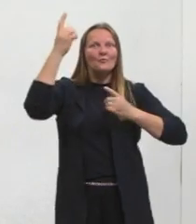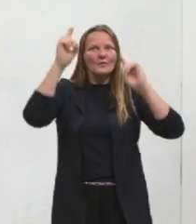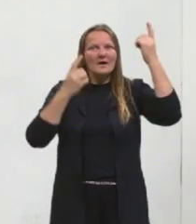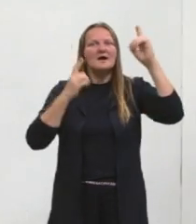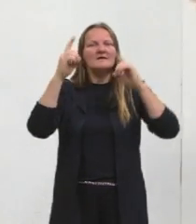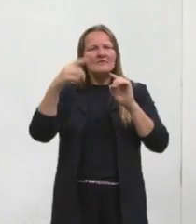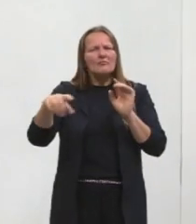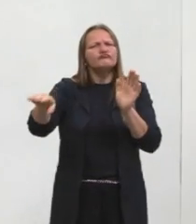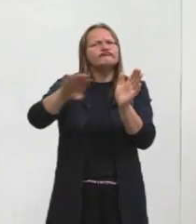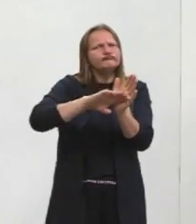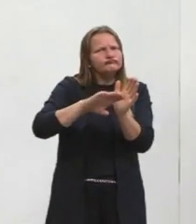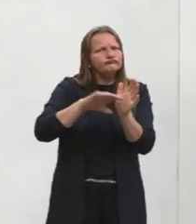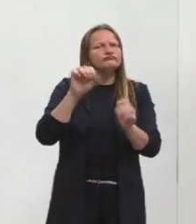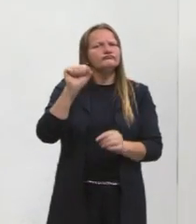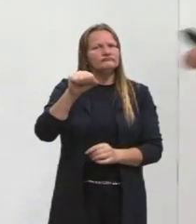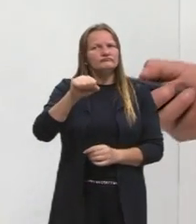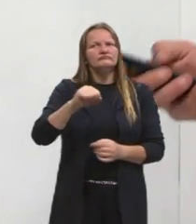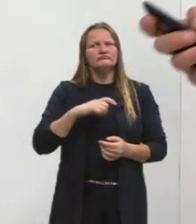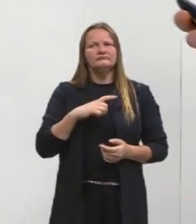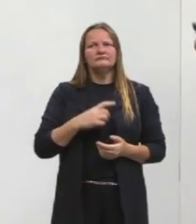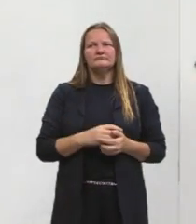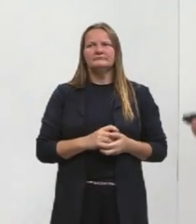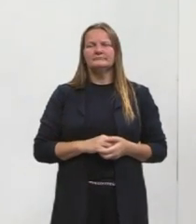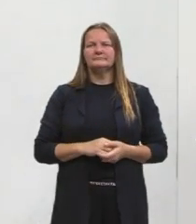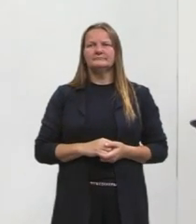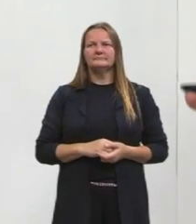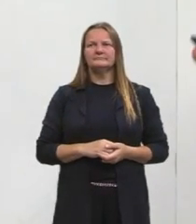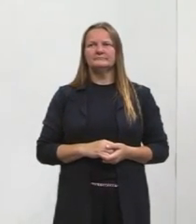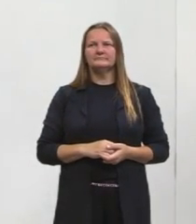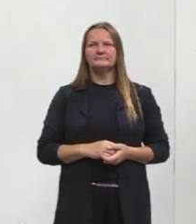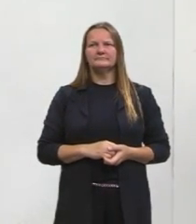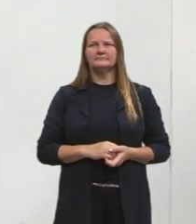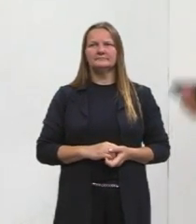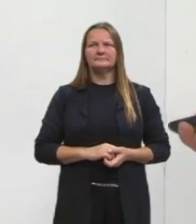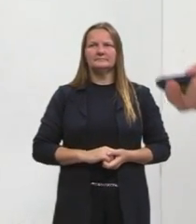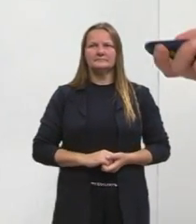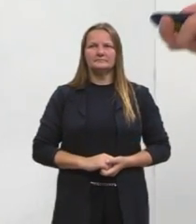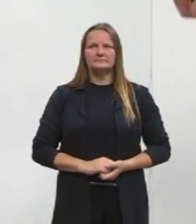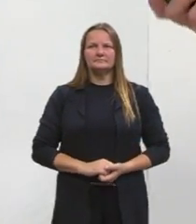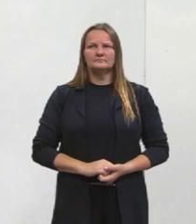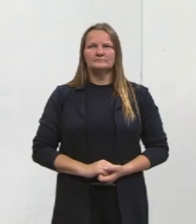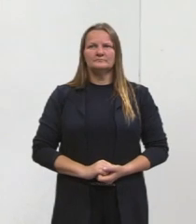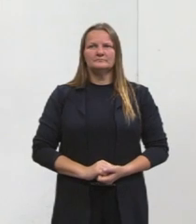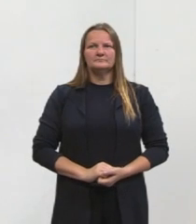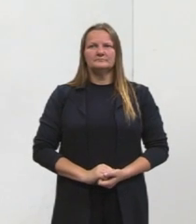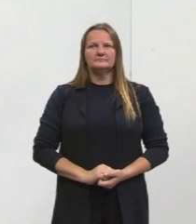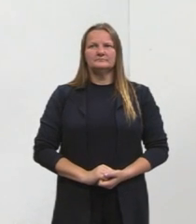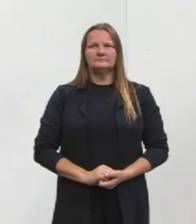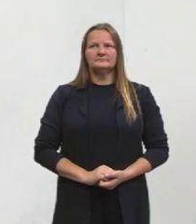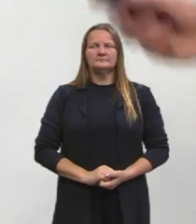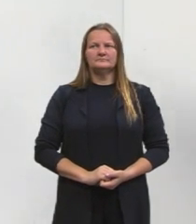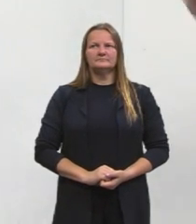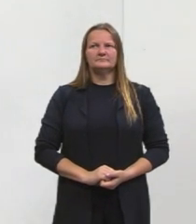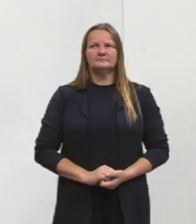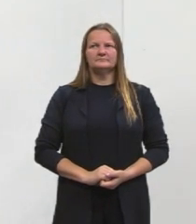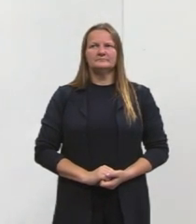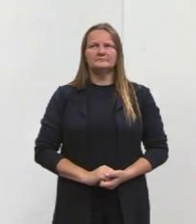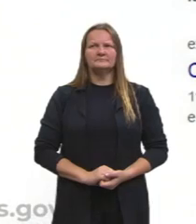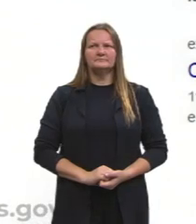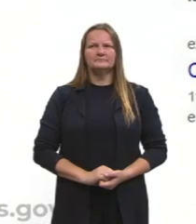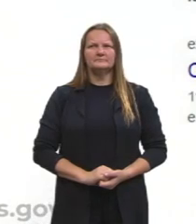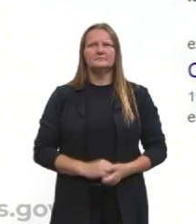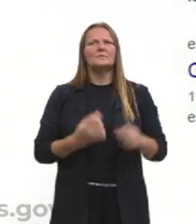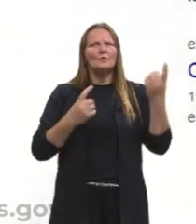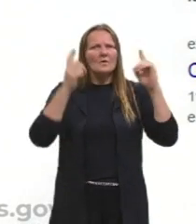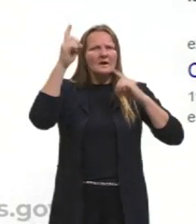traz aqui para nós deixou só voltar aqui que o carnaval traz